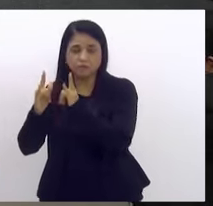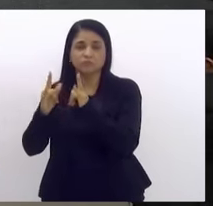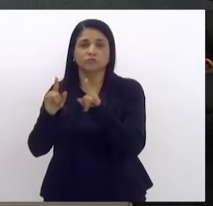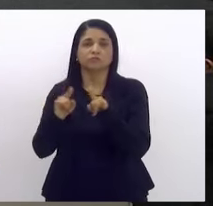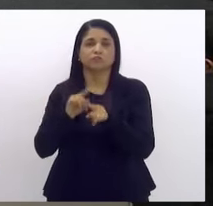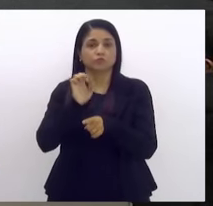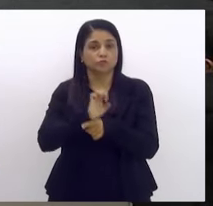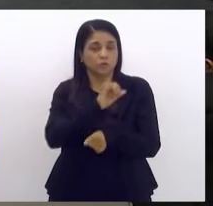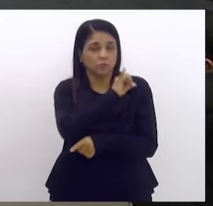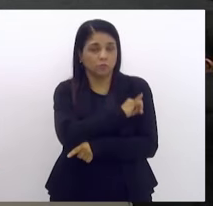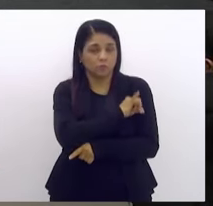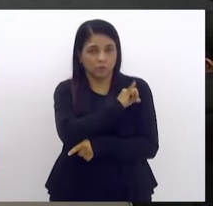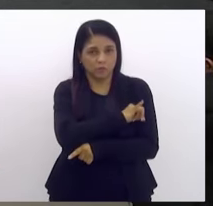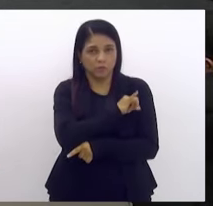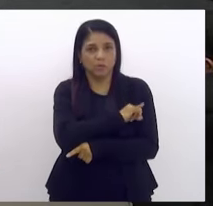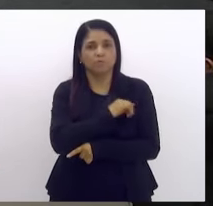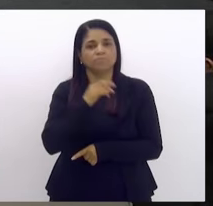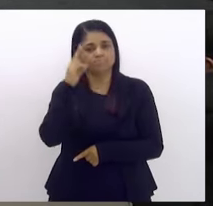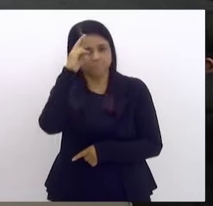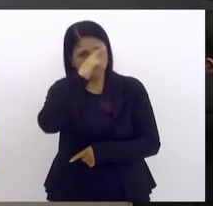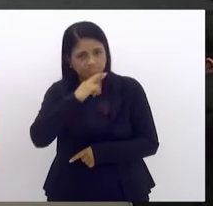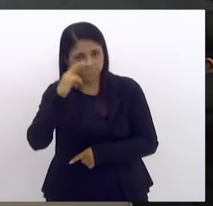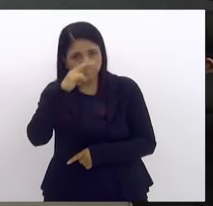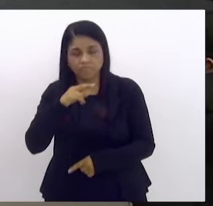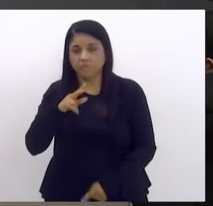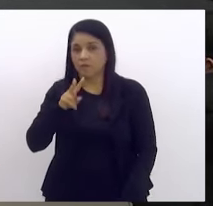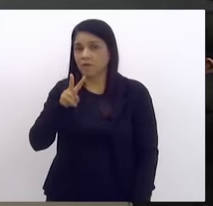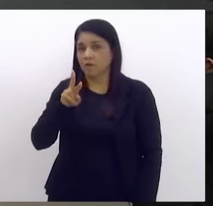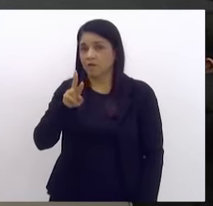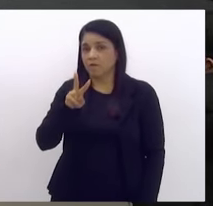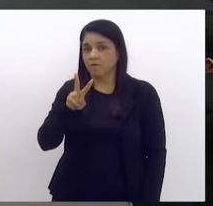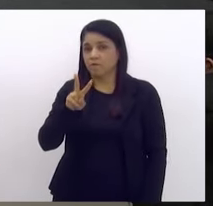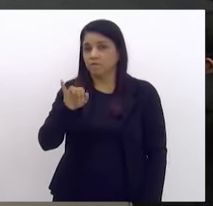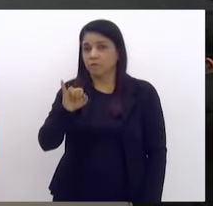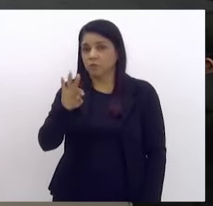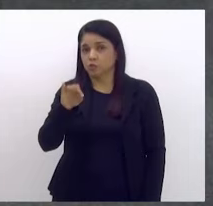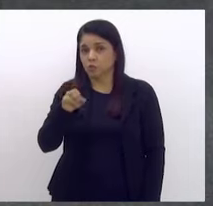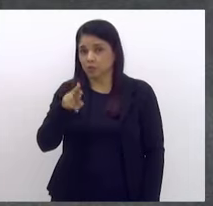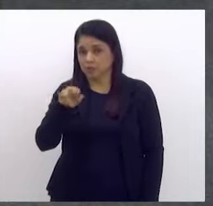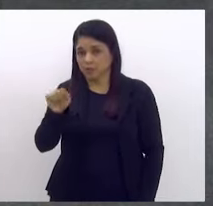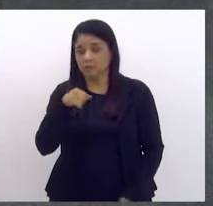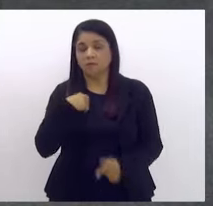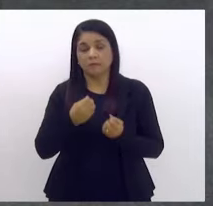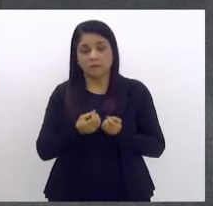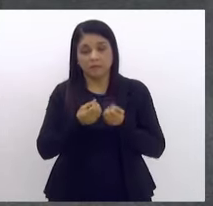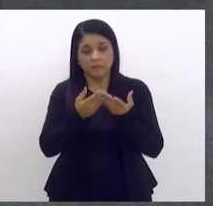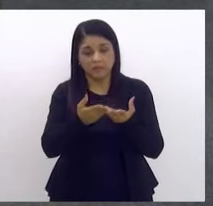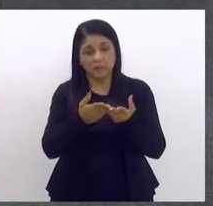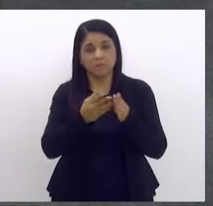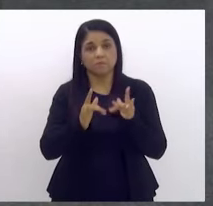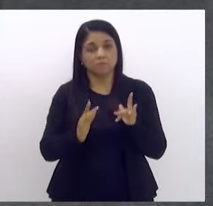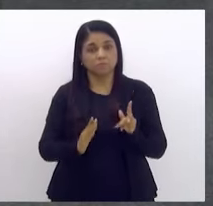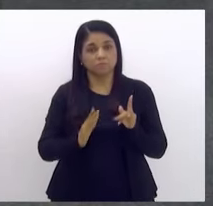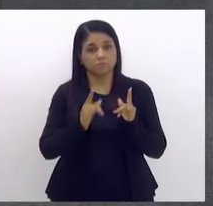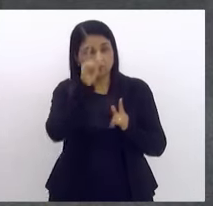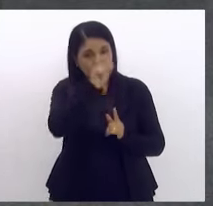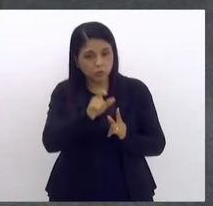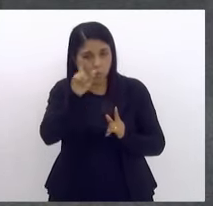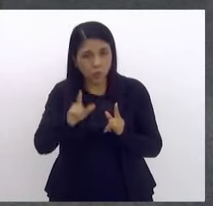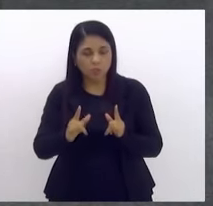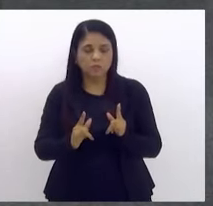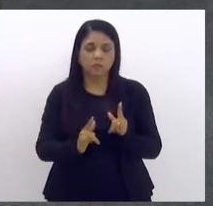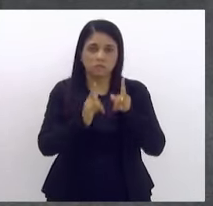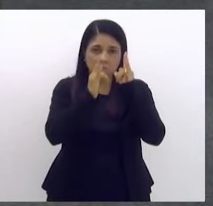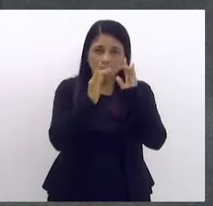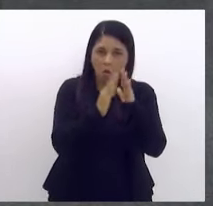do Estado do Rio de Janeiro passem para auto-vistoria, porque isso entrega para os moradores desse edifício e as pessoas que neles